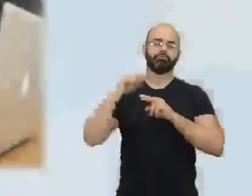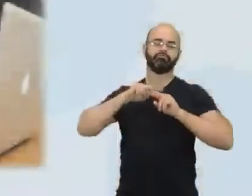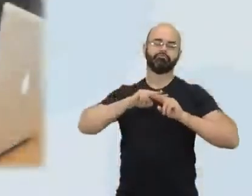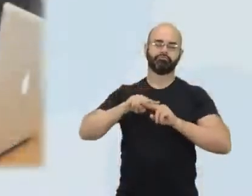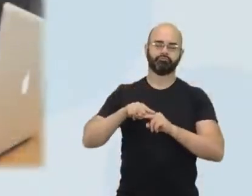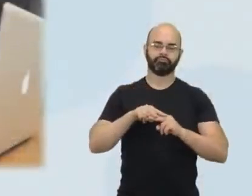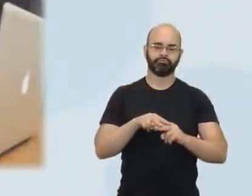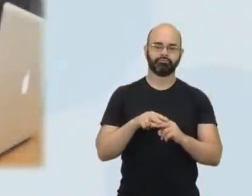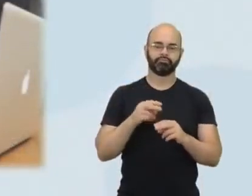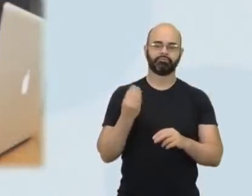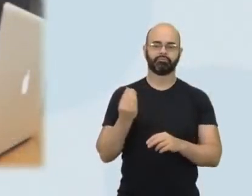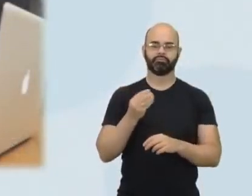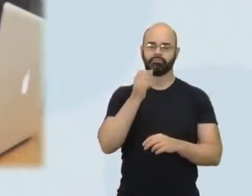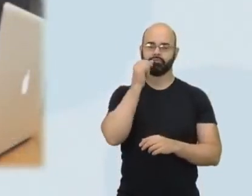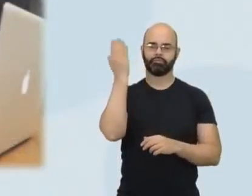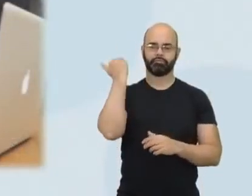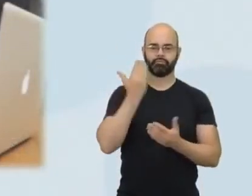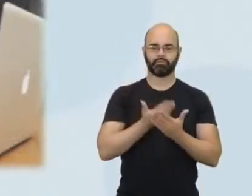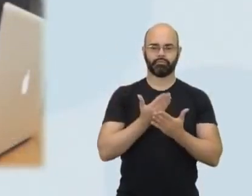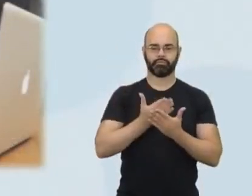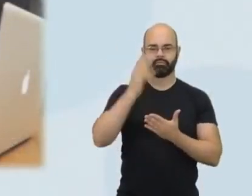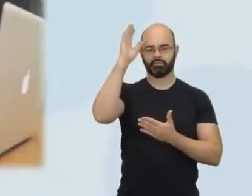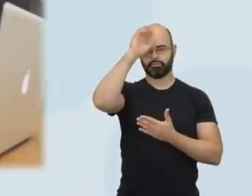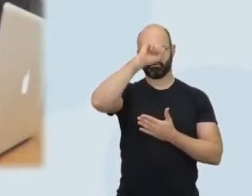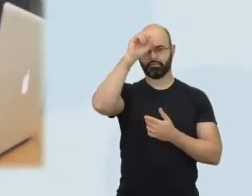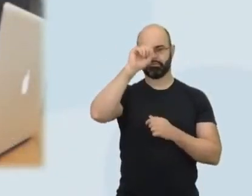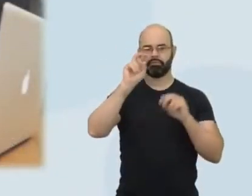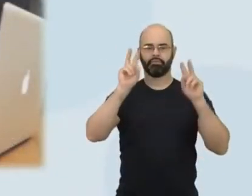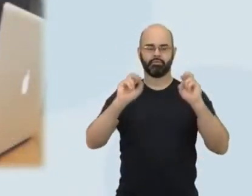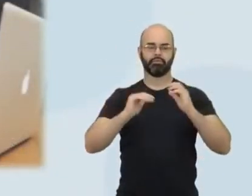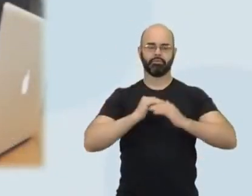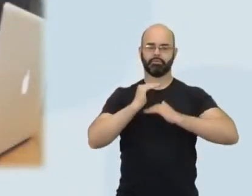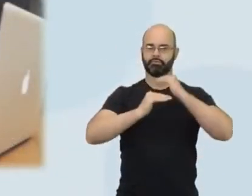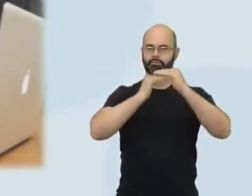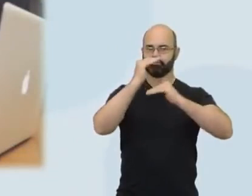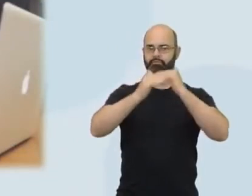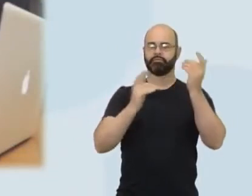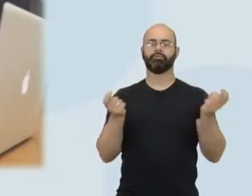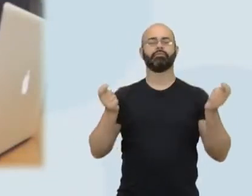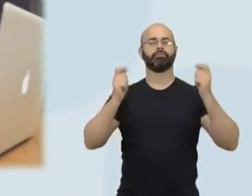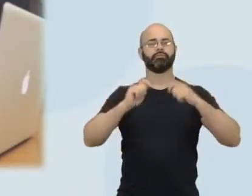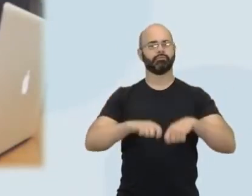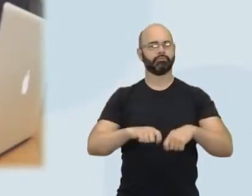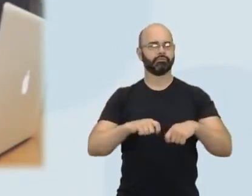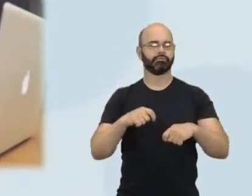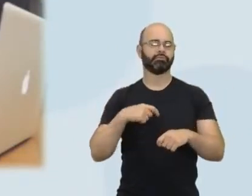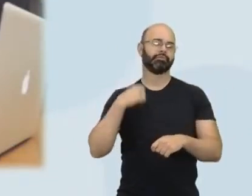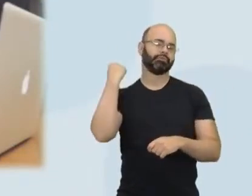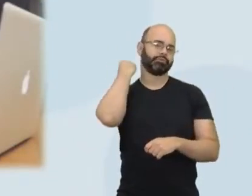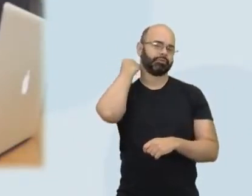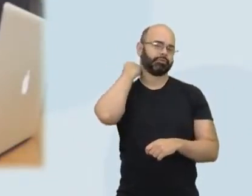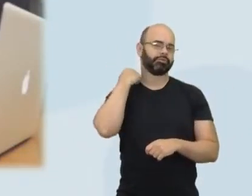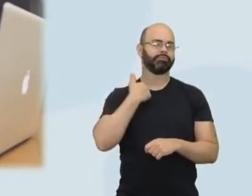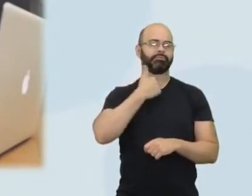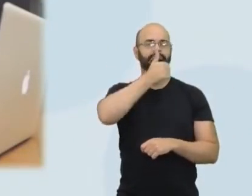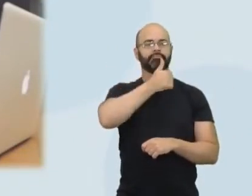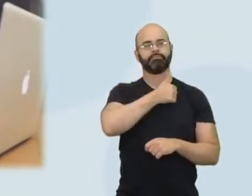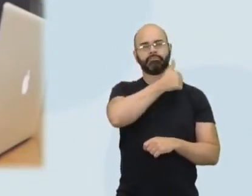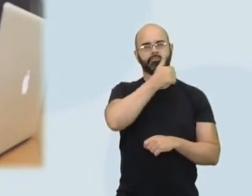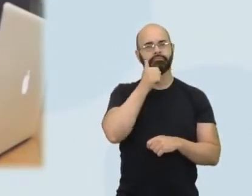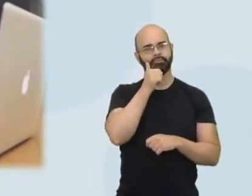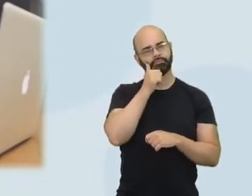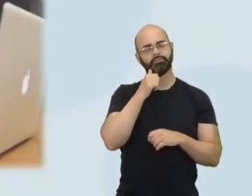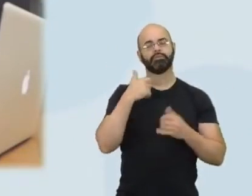aí, na aula anterior, conversamos sobre a importância de desenvolvermos a competência tolerância ao estresse e utilizamos jogos da